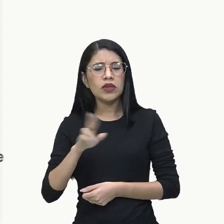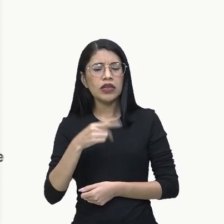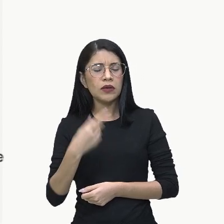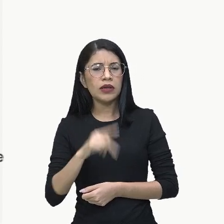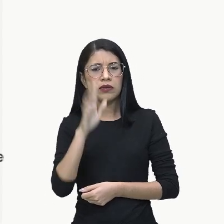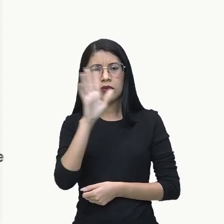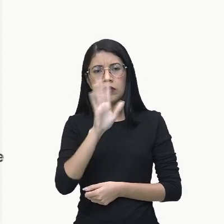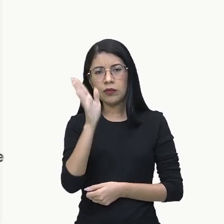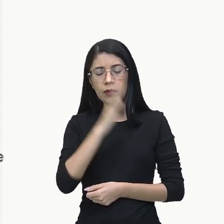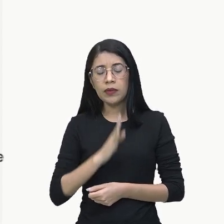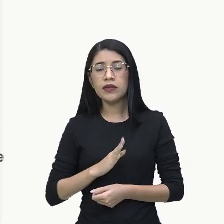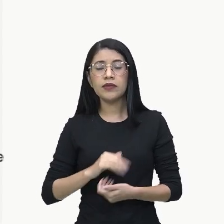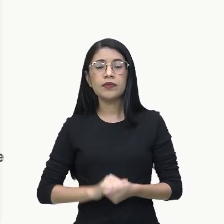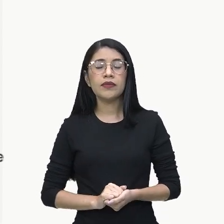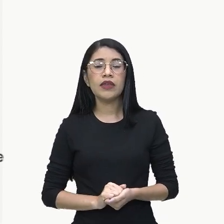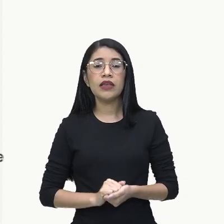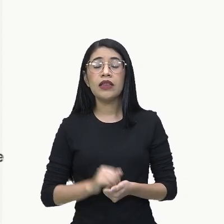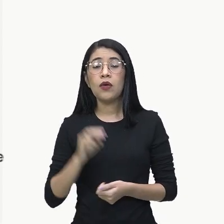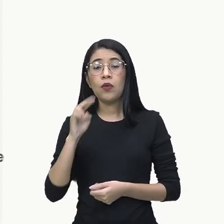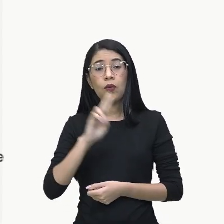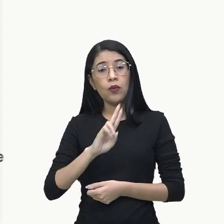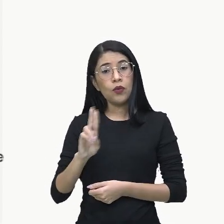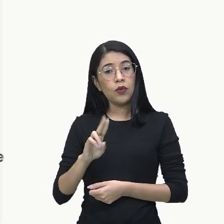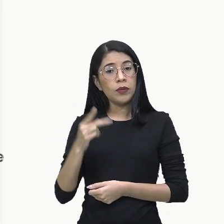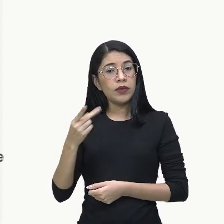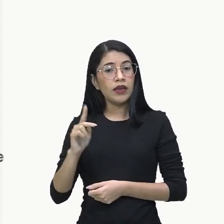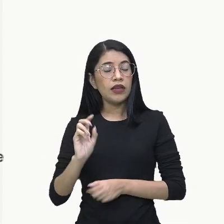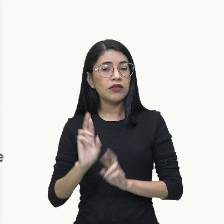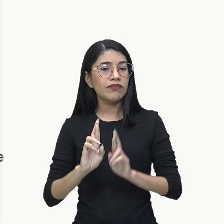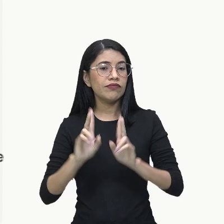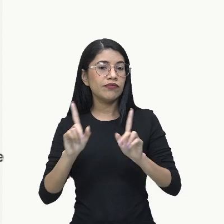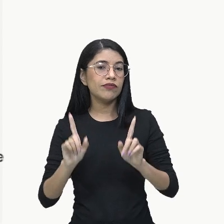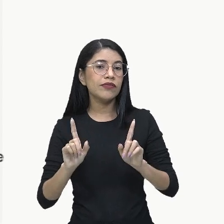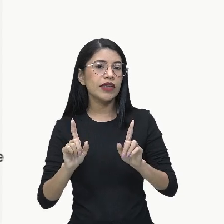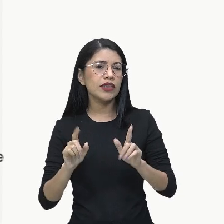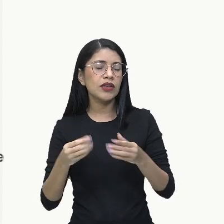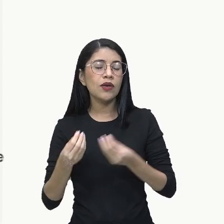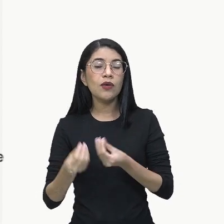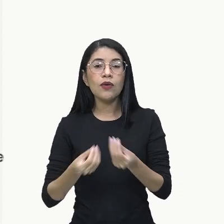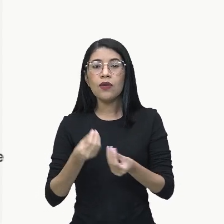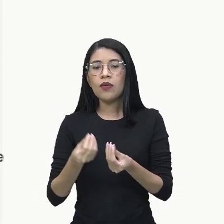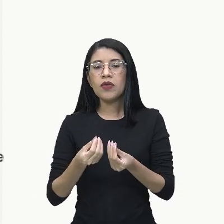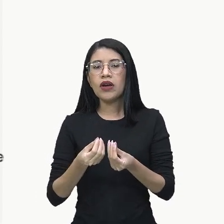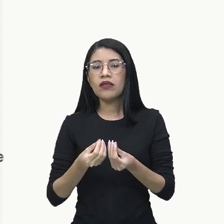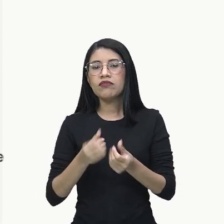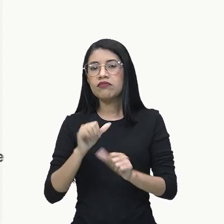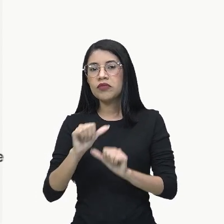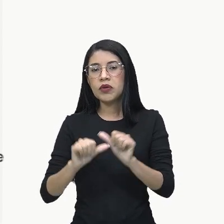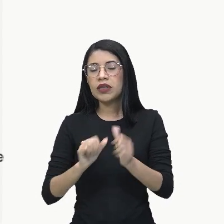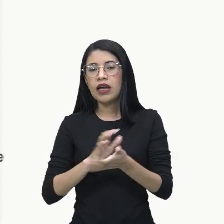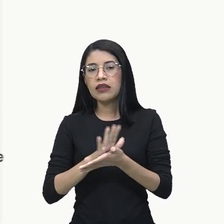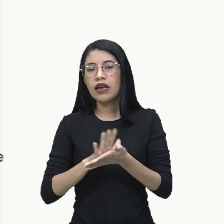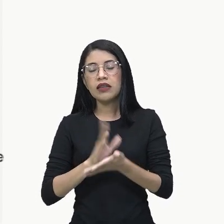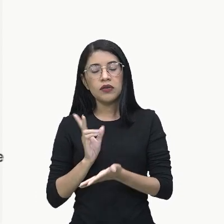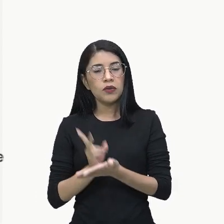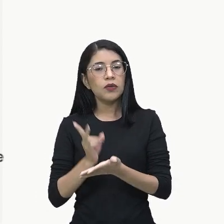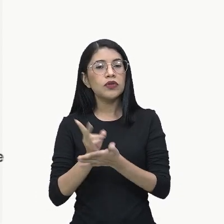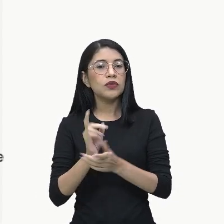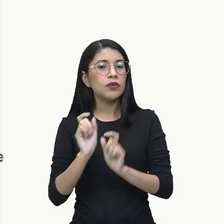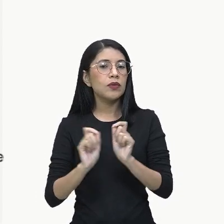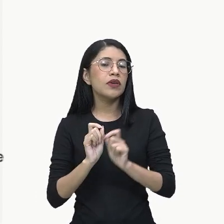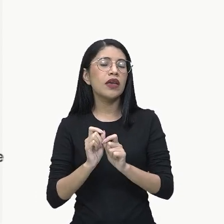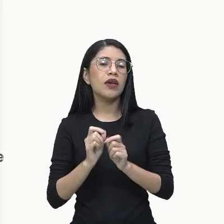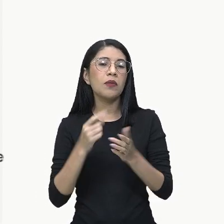brasileira. O seu nome, diferente, não iria mudar nada. Ele continuaria tendo as